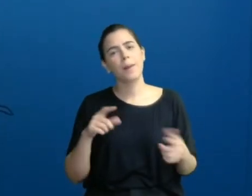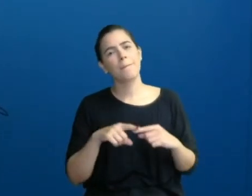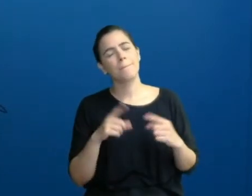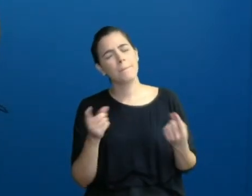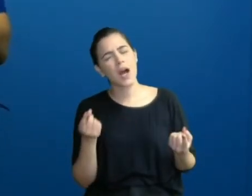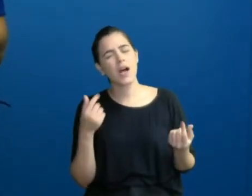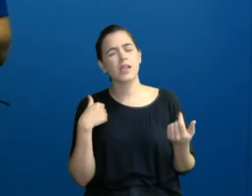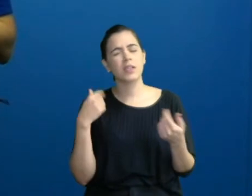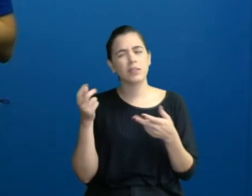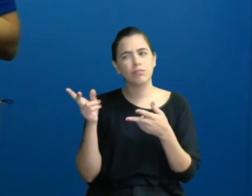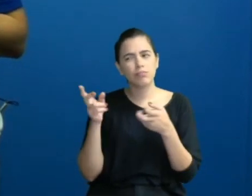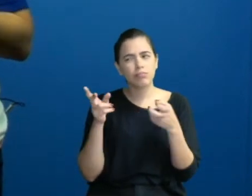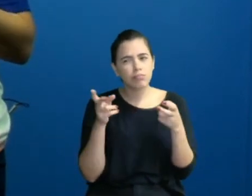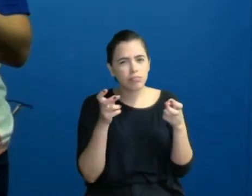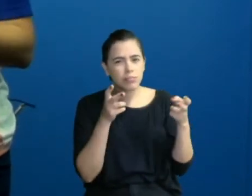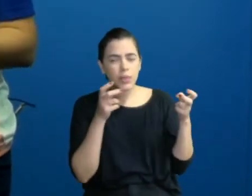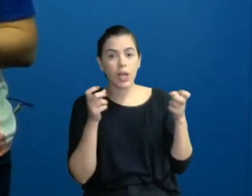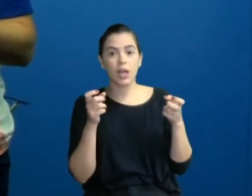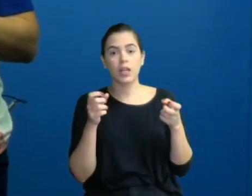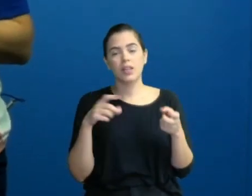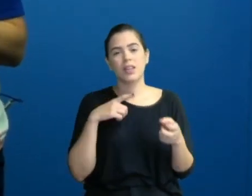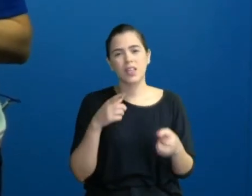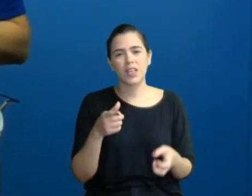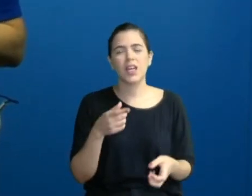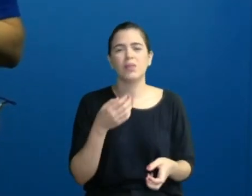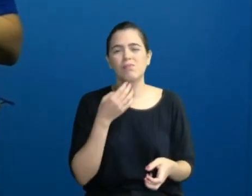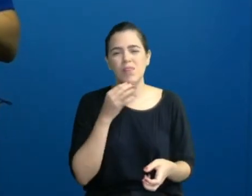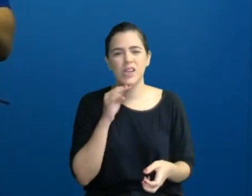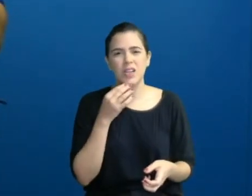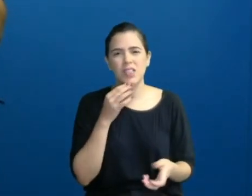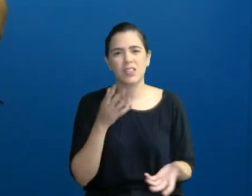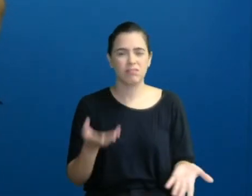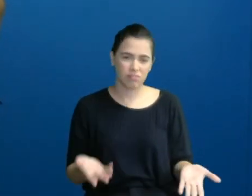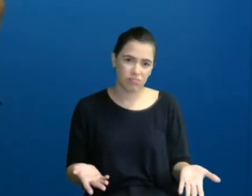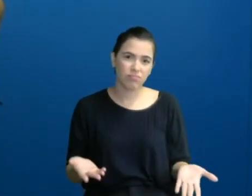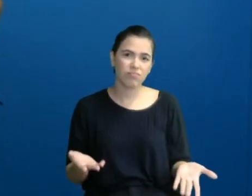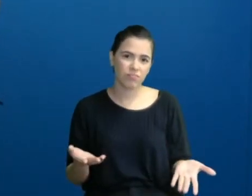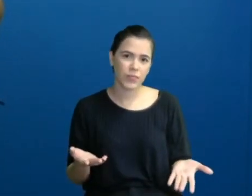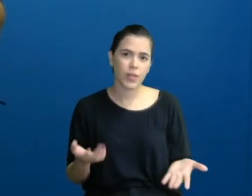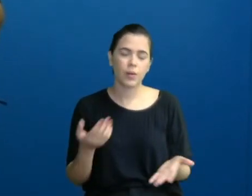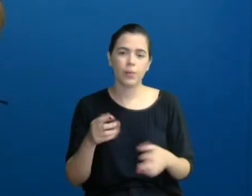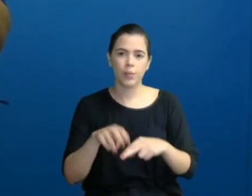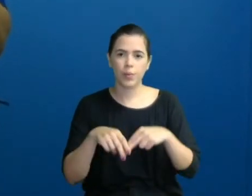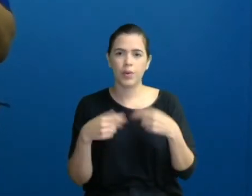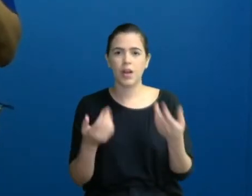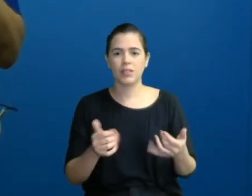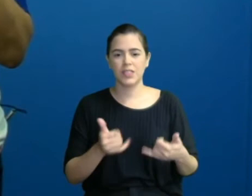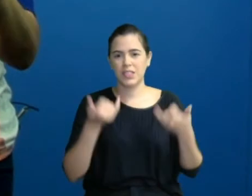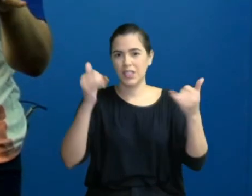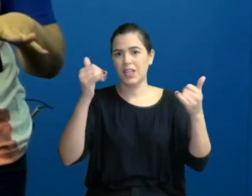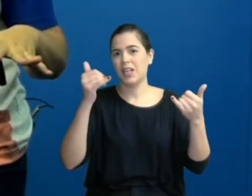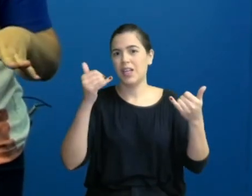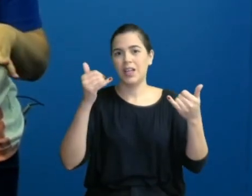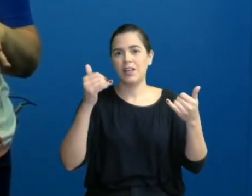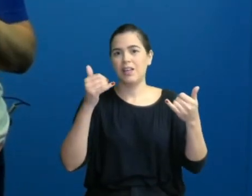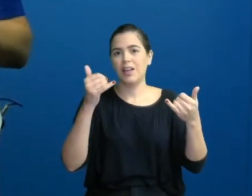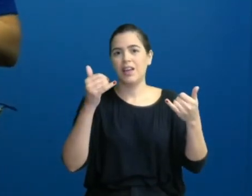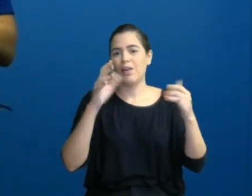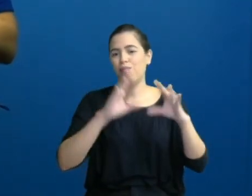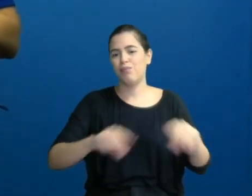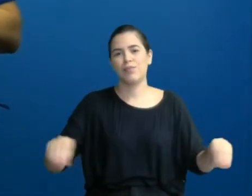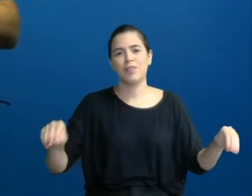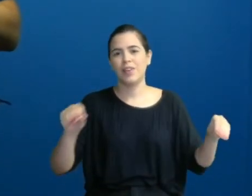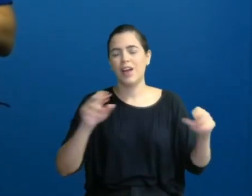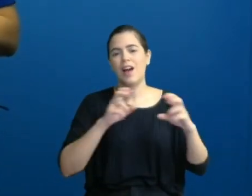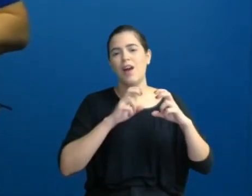eu dei uma olhadinha e eu vi que existiam muitas falhas, muitos panos. Então, por conta de quedas de energia e tudo mais, o bonde parava e a